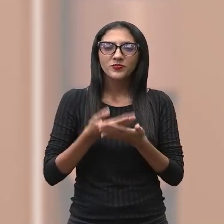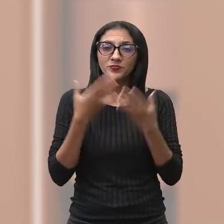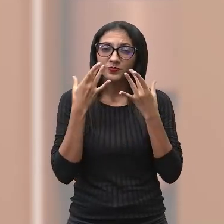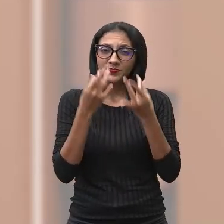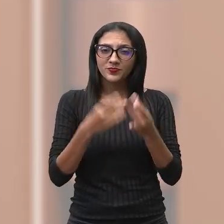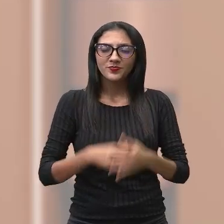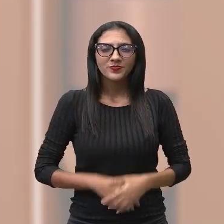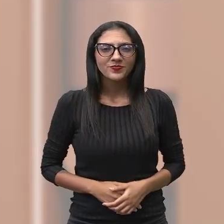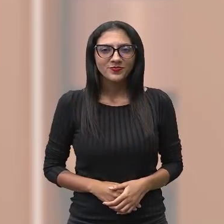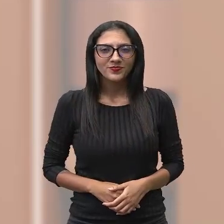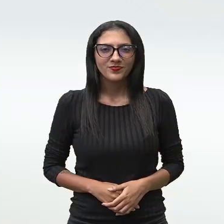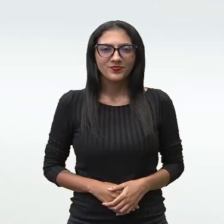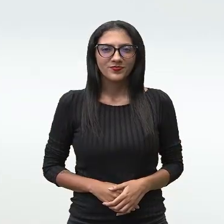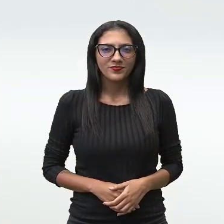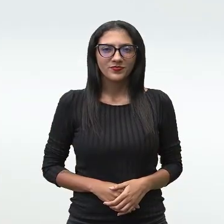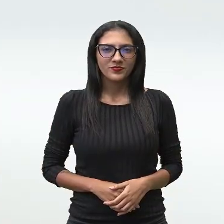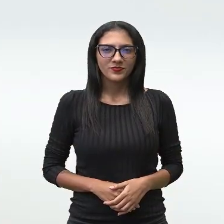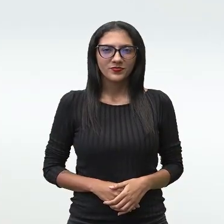coisa interessante.